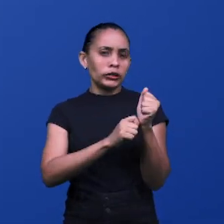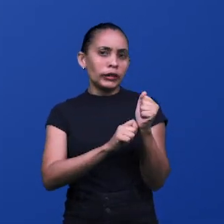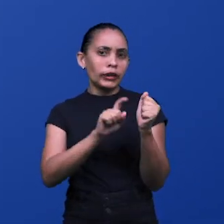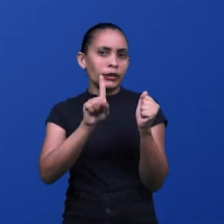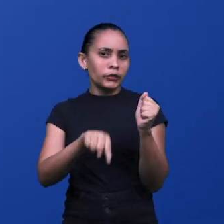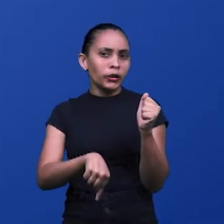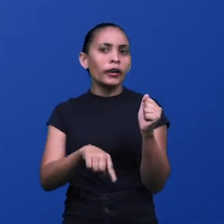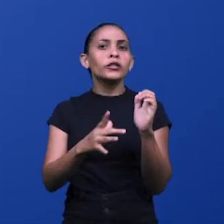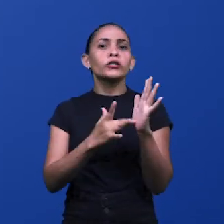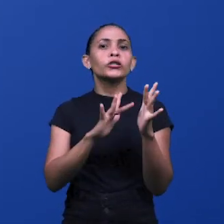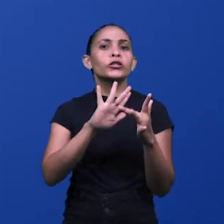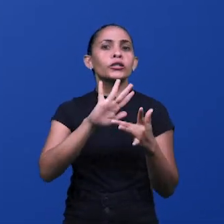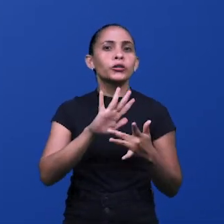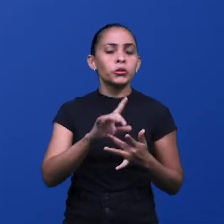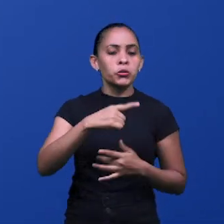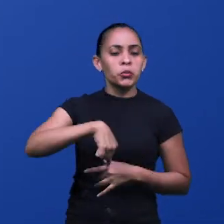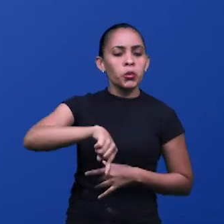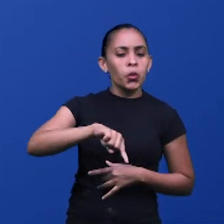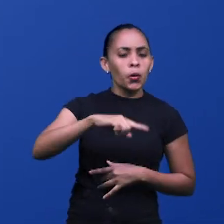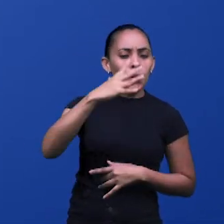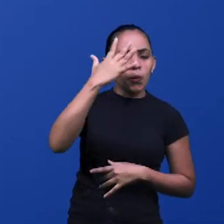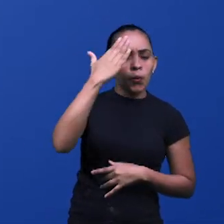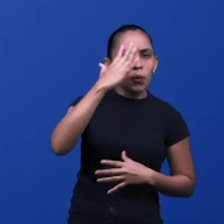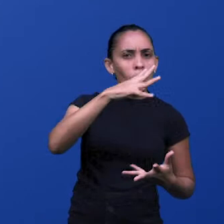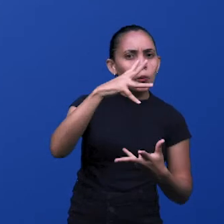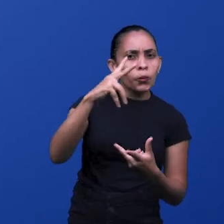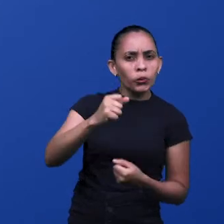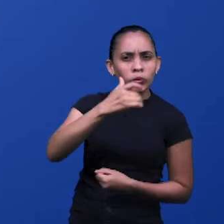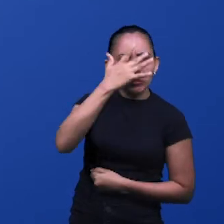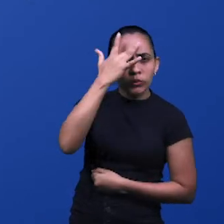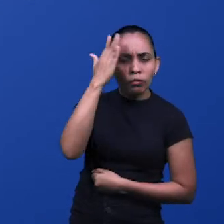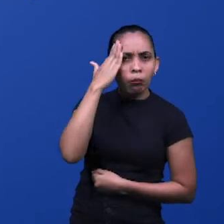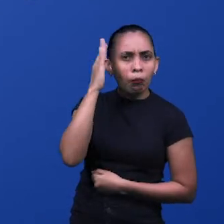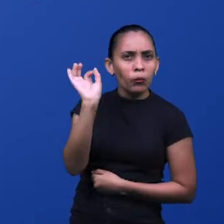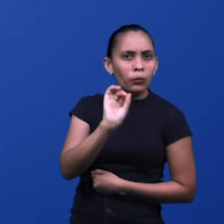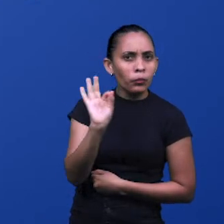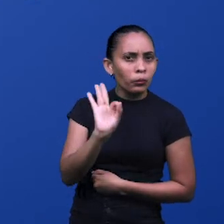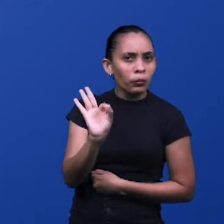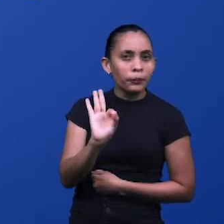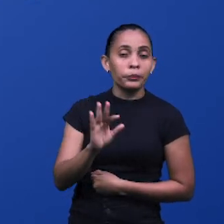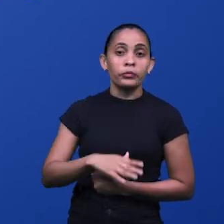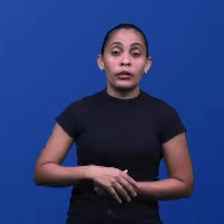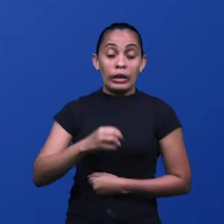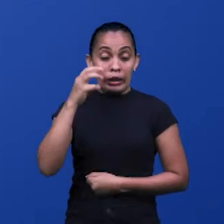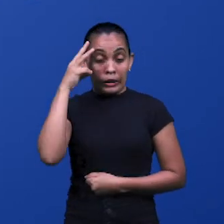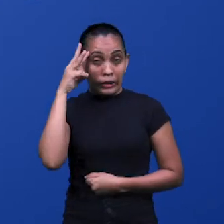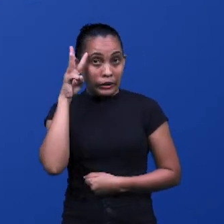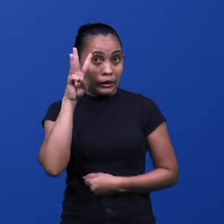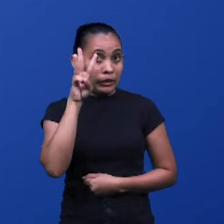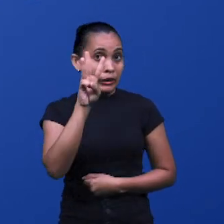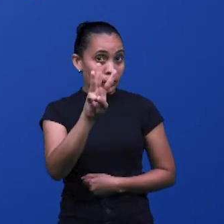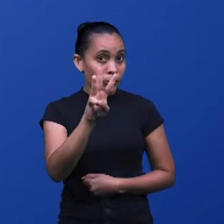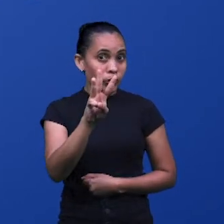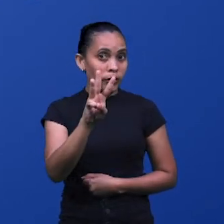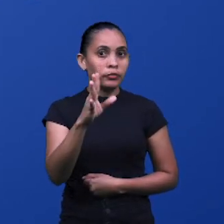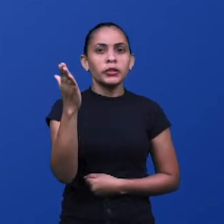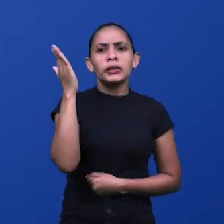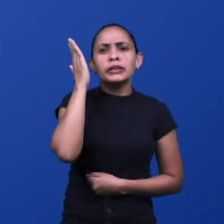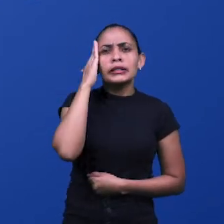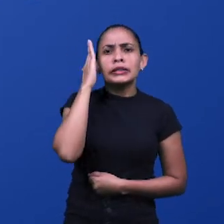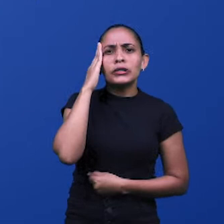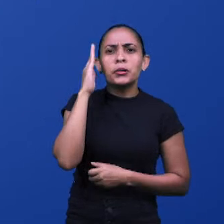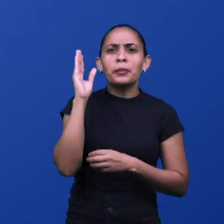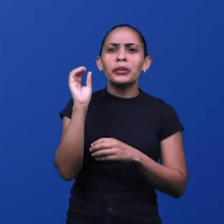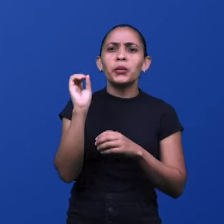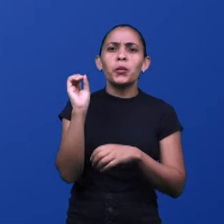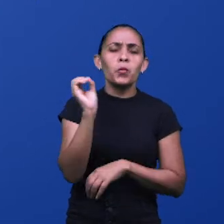foi decifrado pelo mundo. No versículo 14, quando é dito, e em 3 dias não puderam decifrar o enigma,